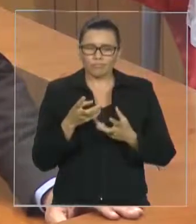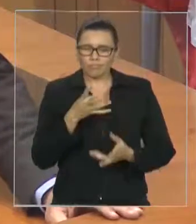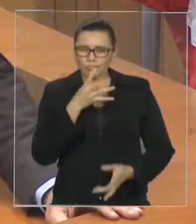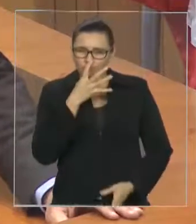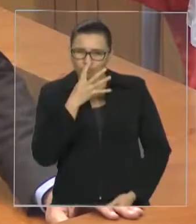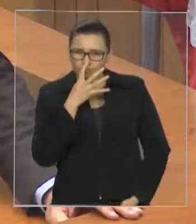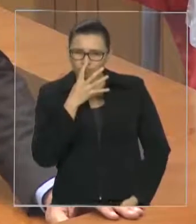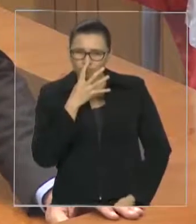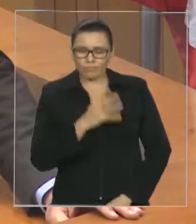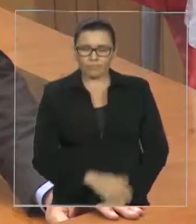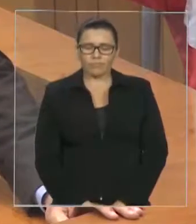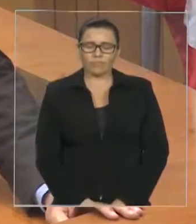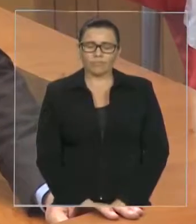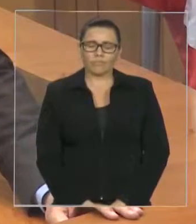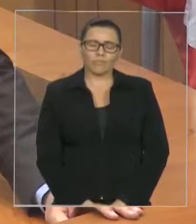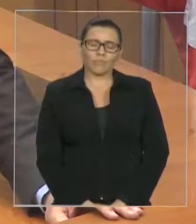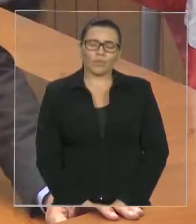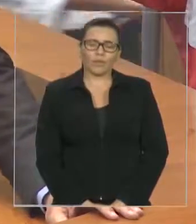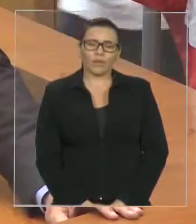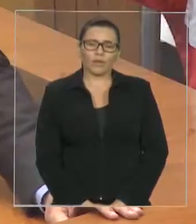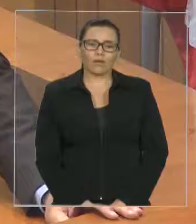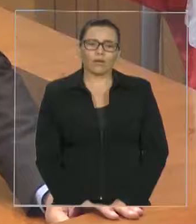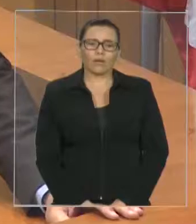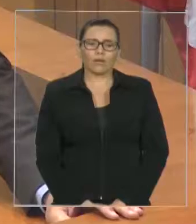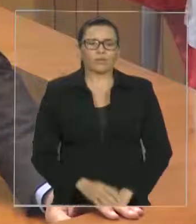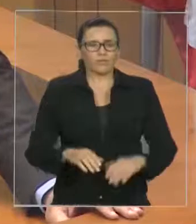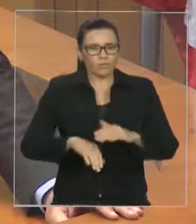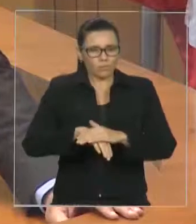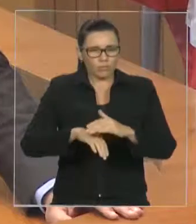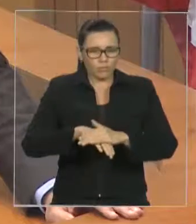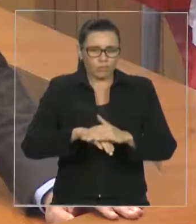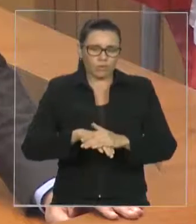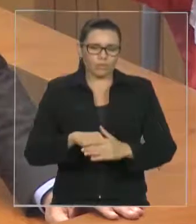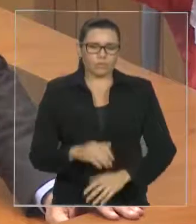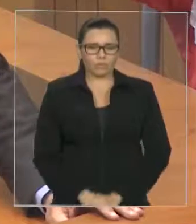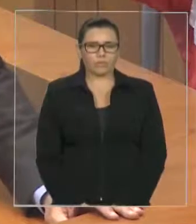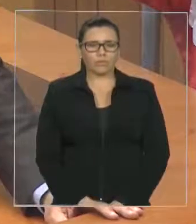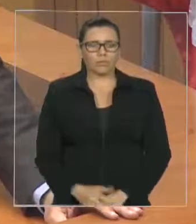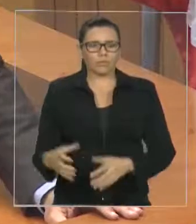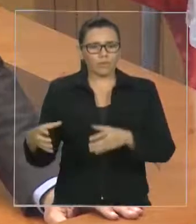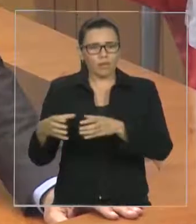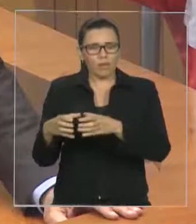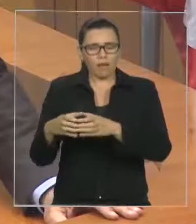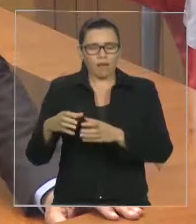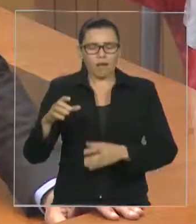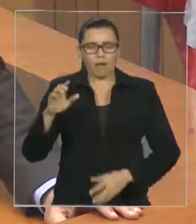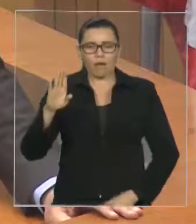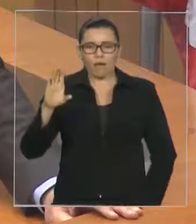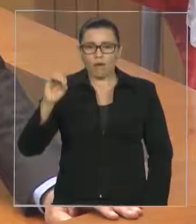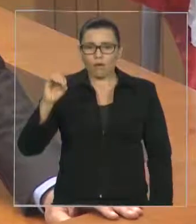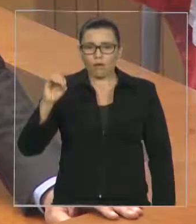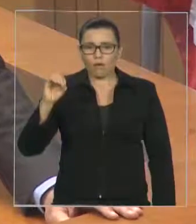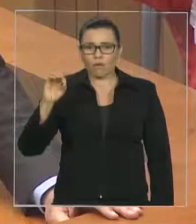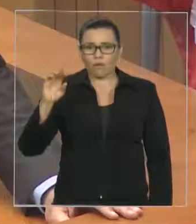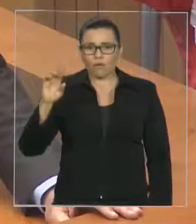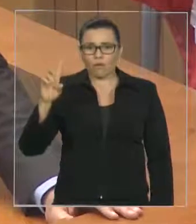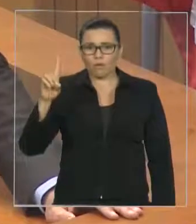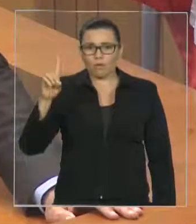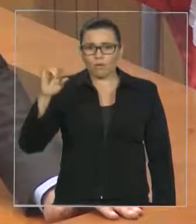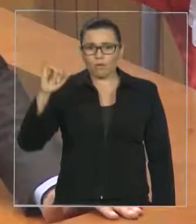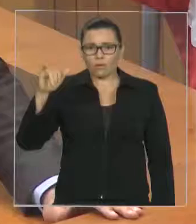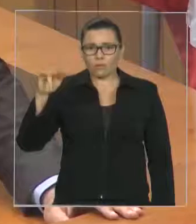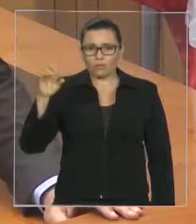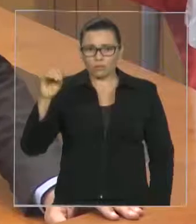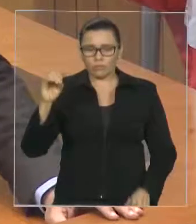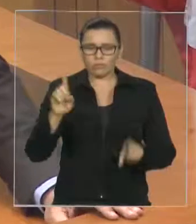Corrêa. E cheguei cedo na cidade, cheguei cedo também no estádio,